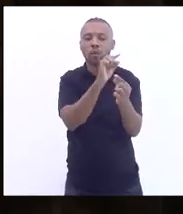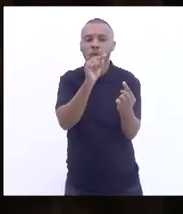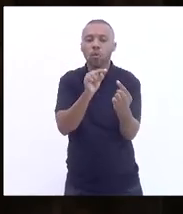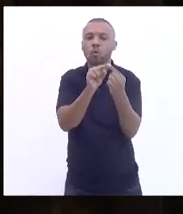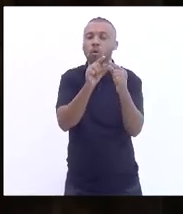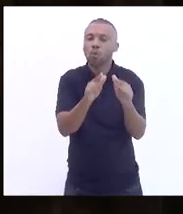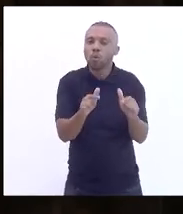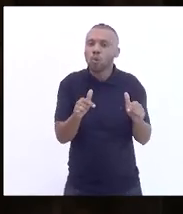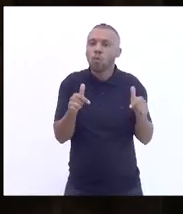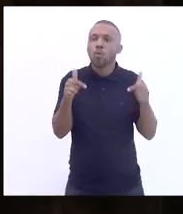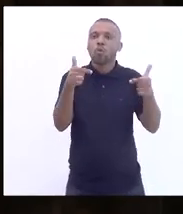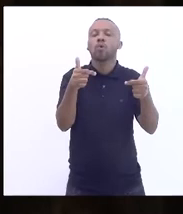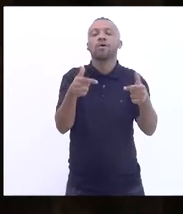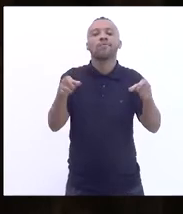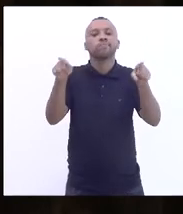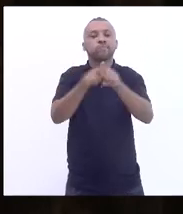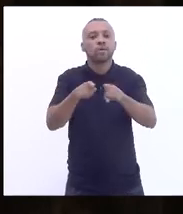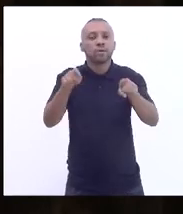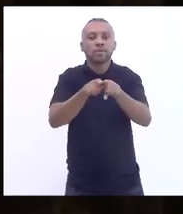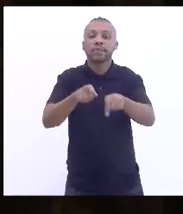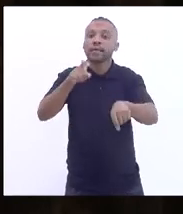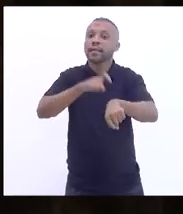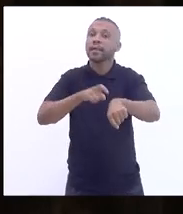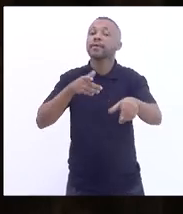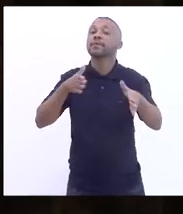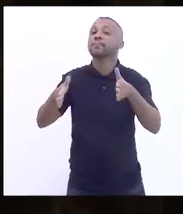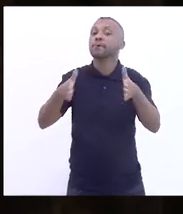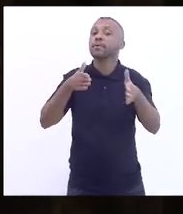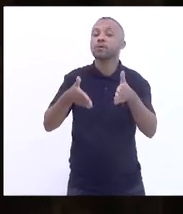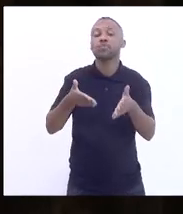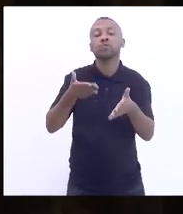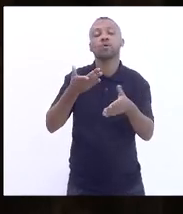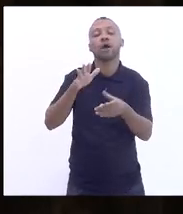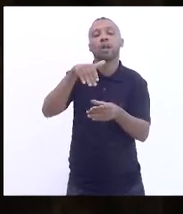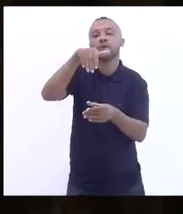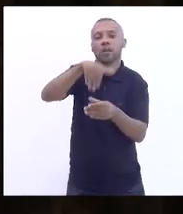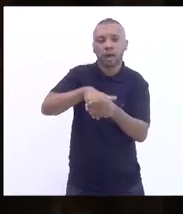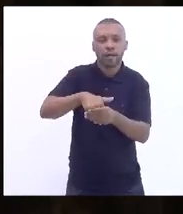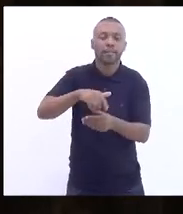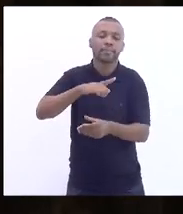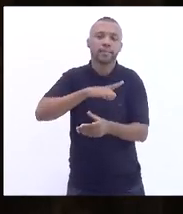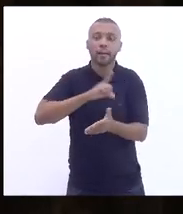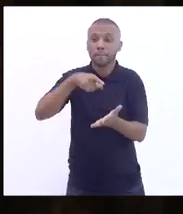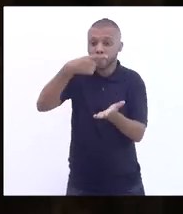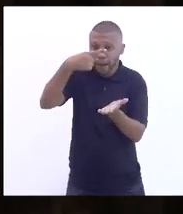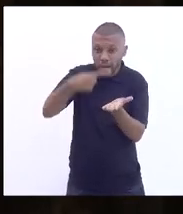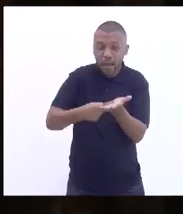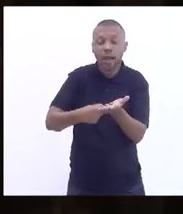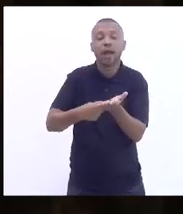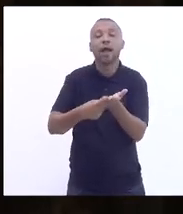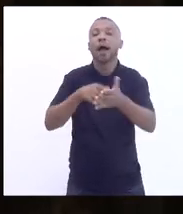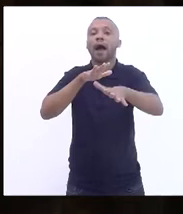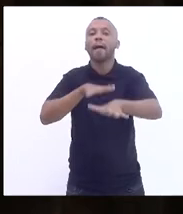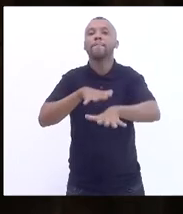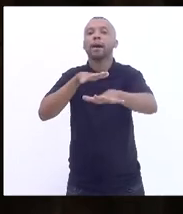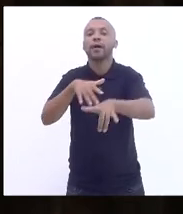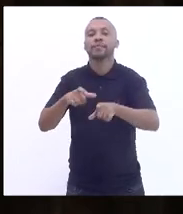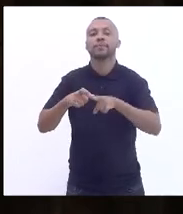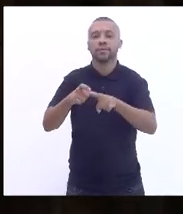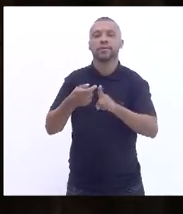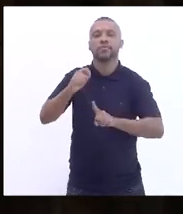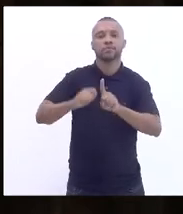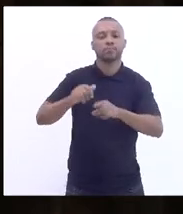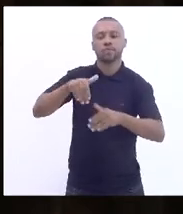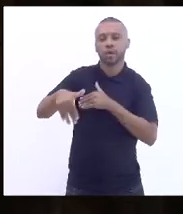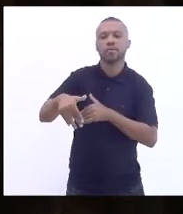até mesmo nesse período eleitoral arrumar até a marcha da Periferia próxima em novembro e aí a gente quer